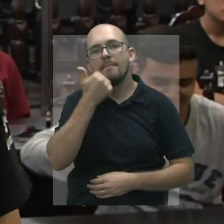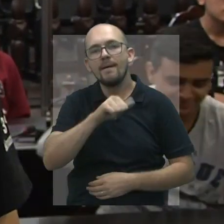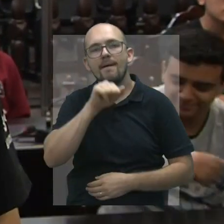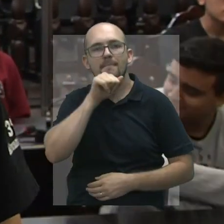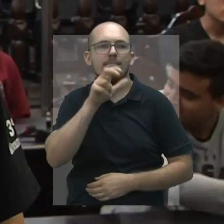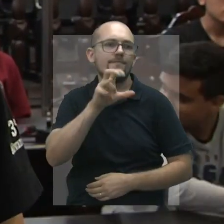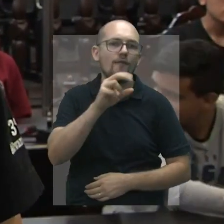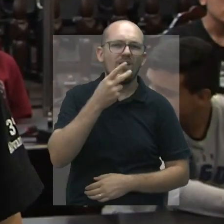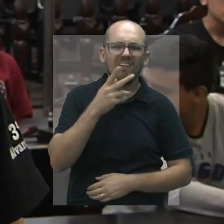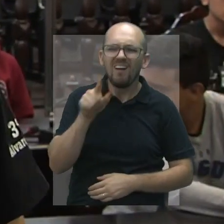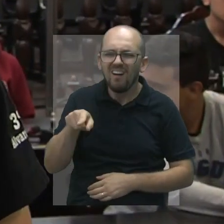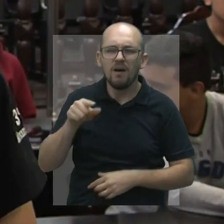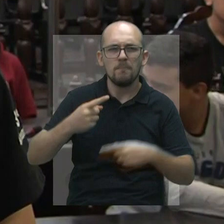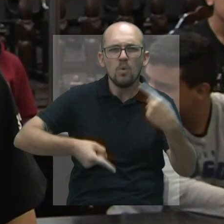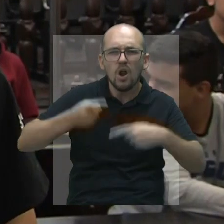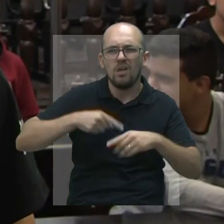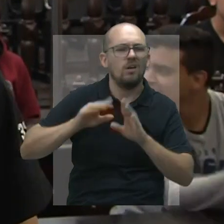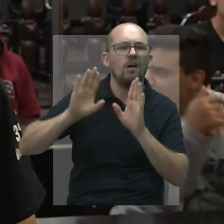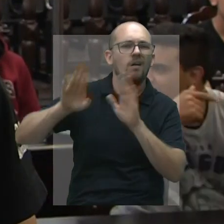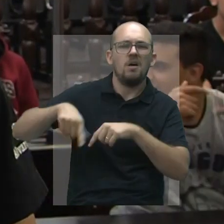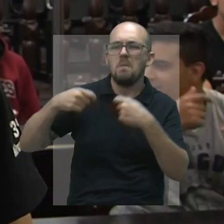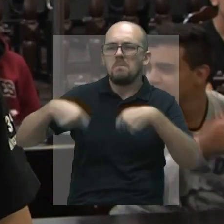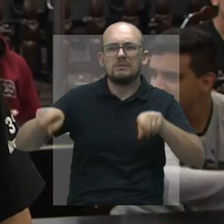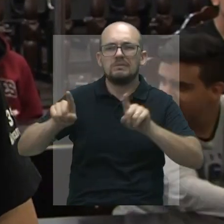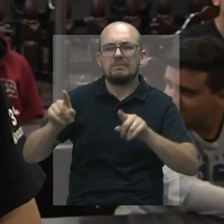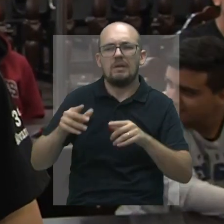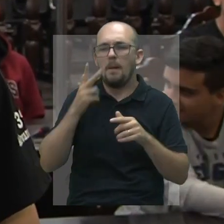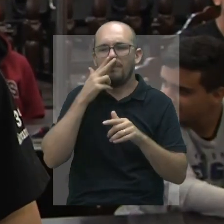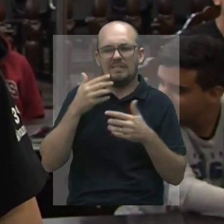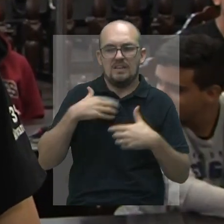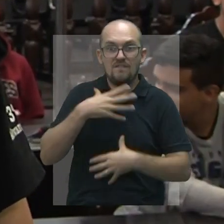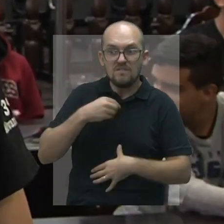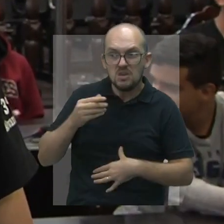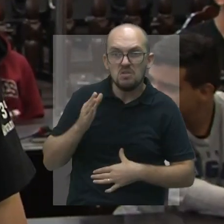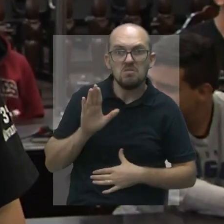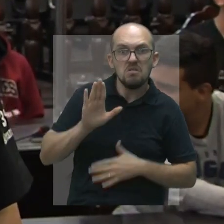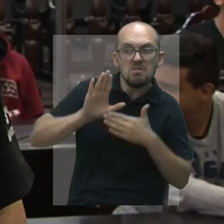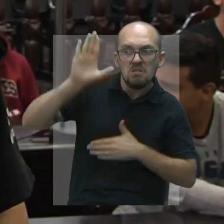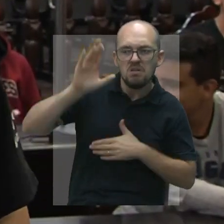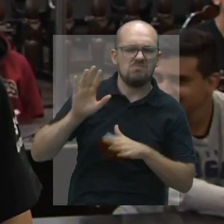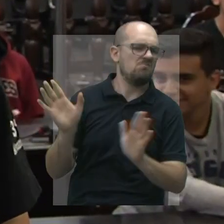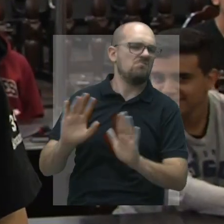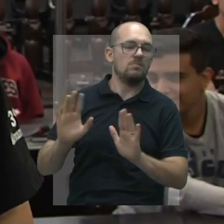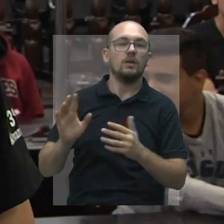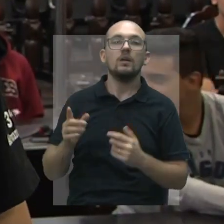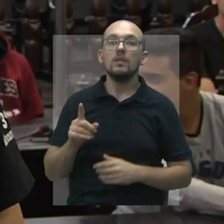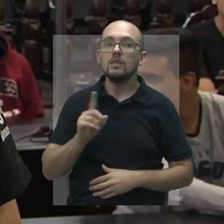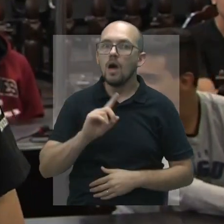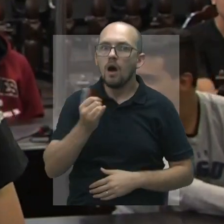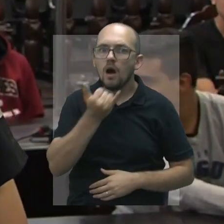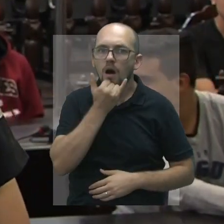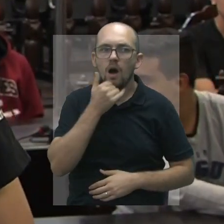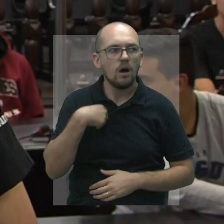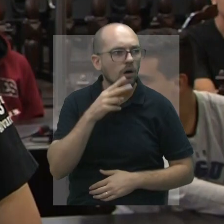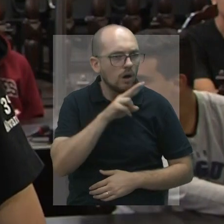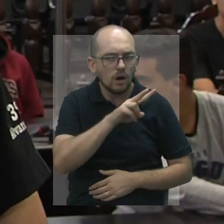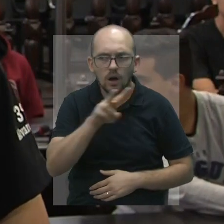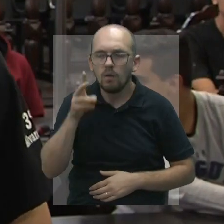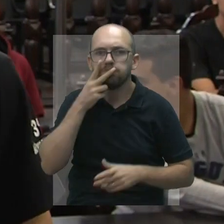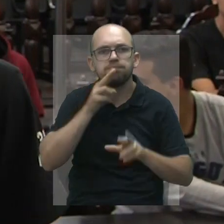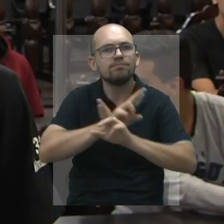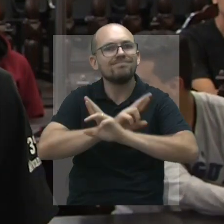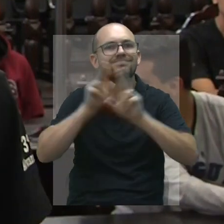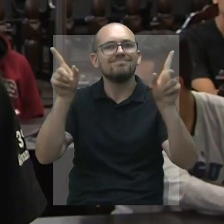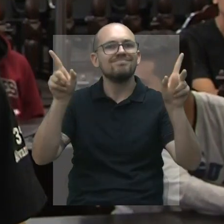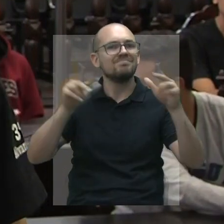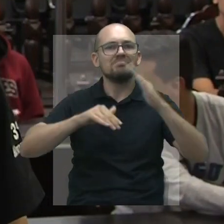política não é aquela profissão dos sonhos, né? Ninguém quer que nenhum filho seja. E a gente vem aqui e a gente percebe que não é assim que funciona. É uma profissão